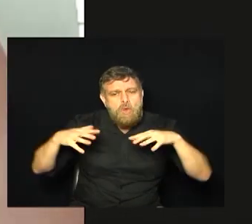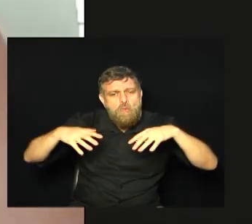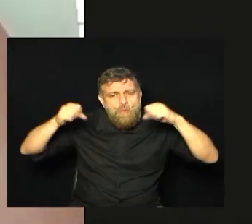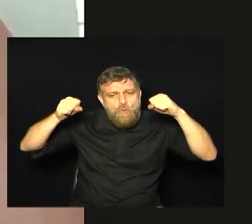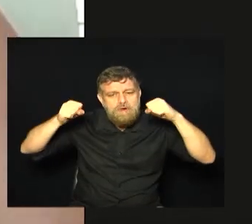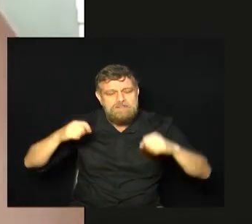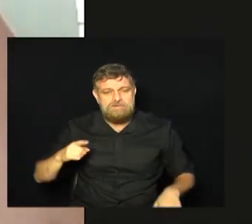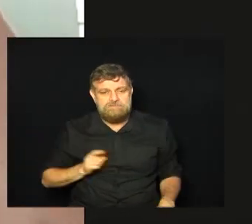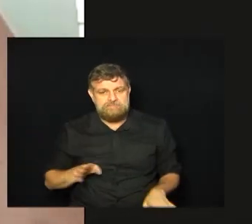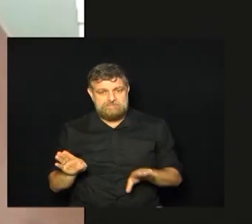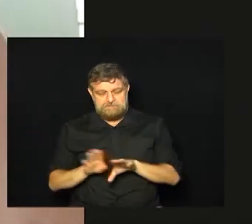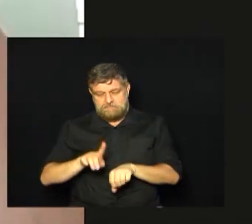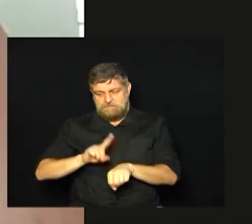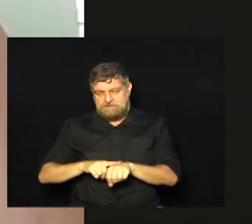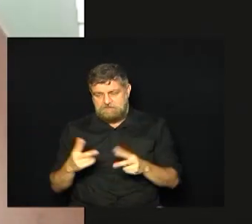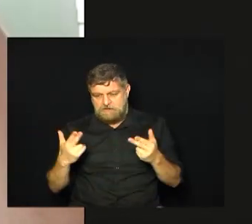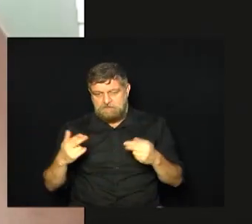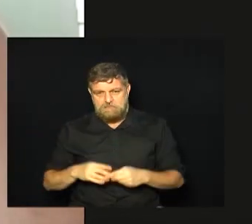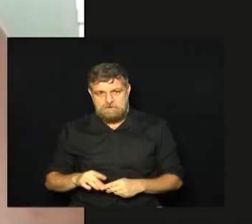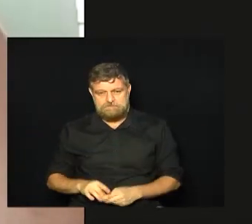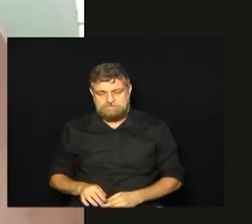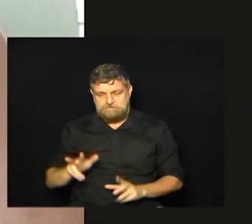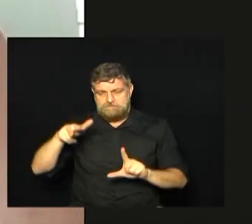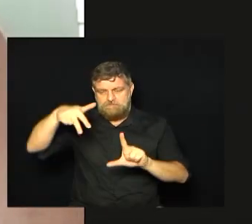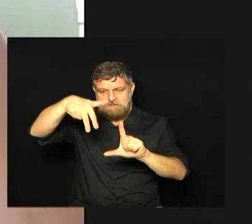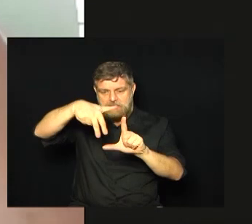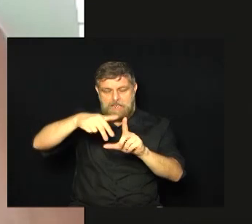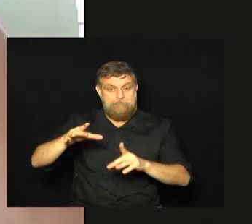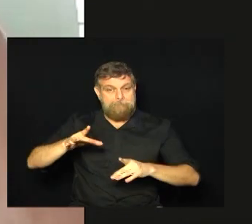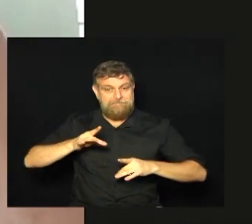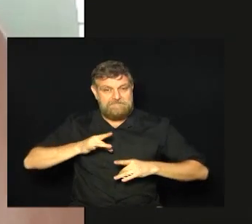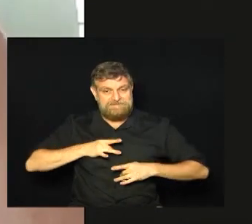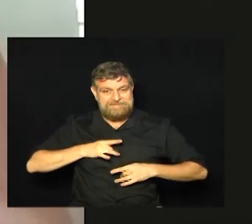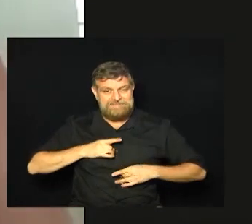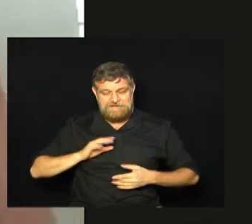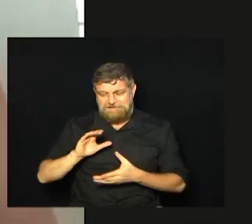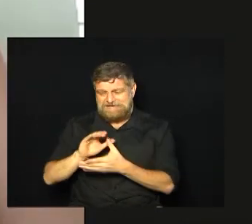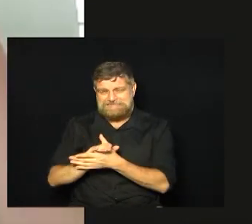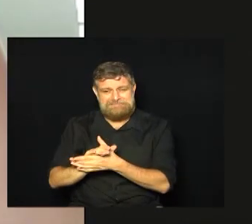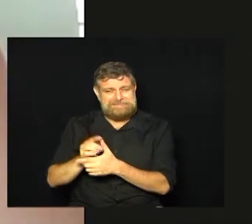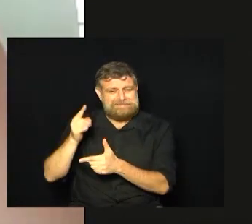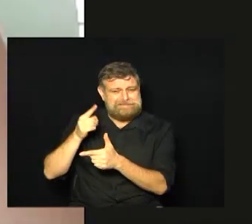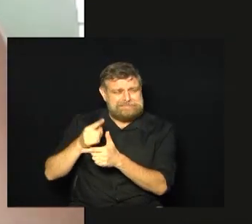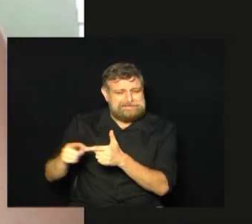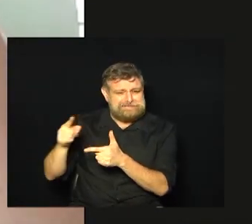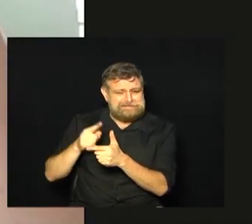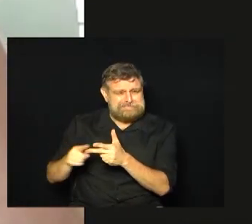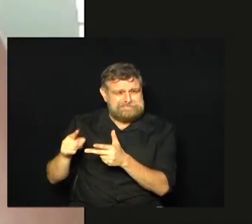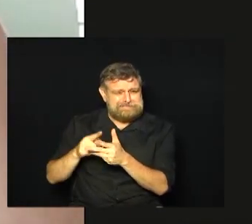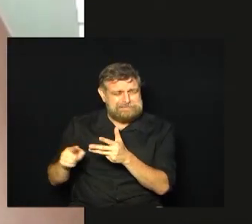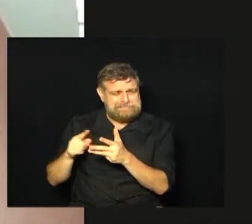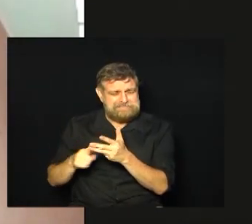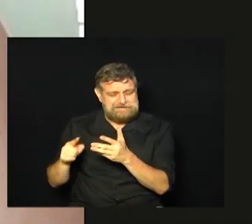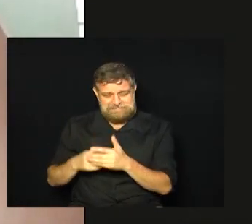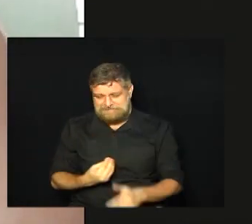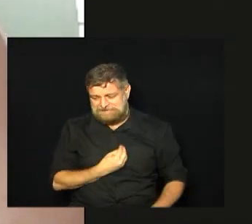tempo a personagem do livro está enfrentando uma crise no seu casamento, em vários aspectos da